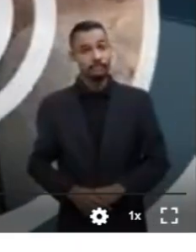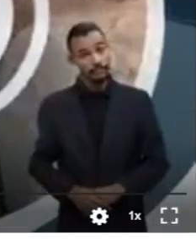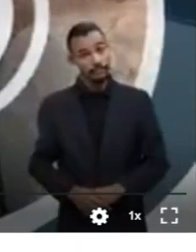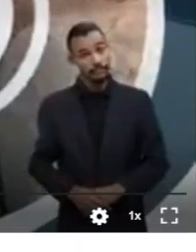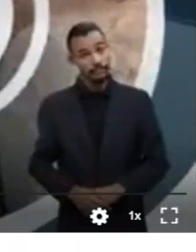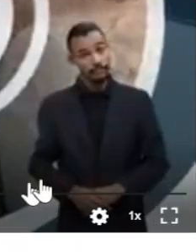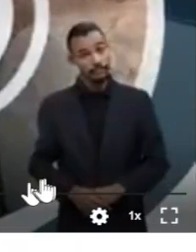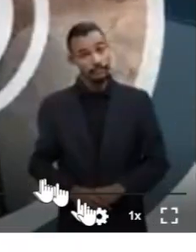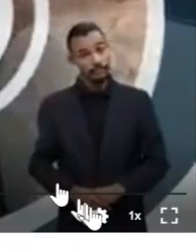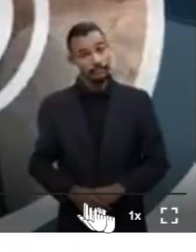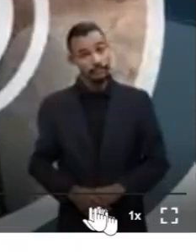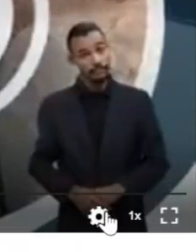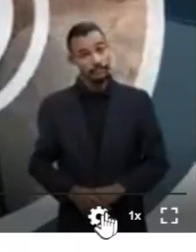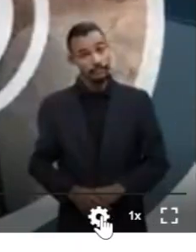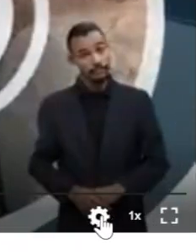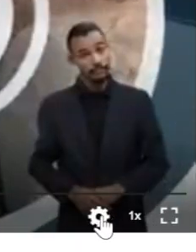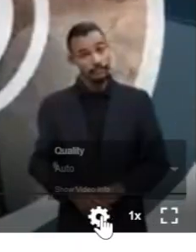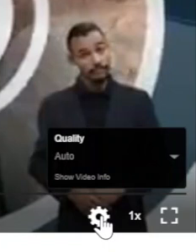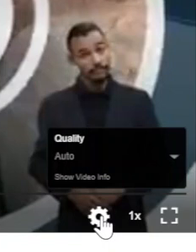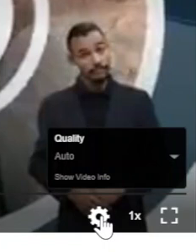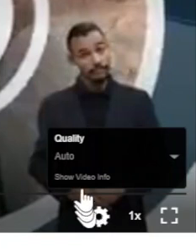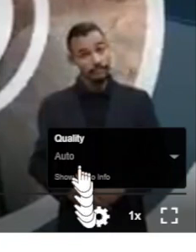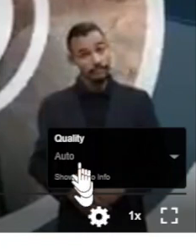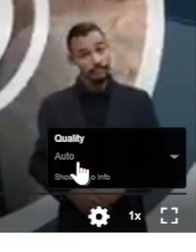por isso que